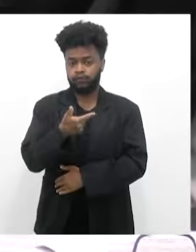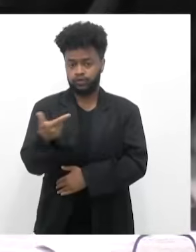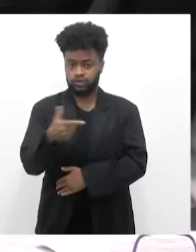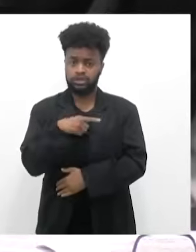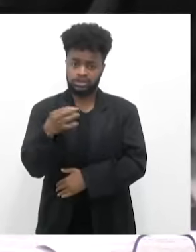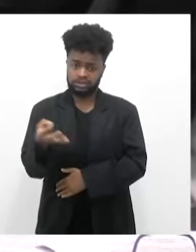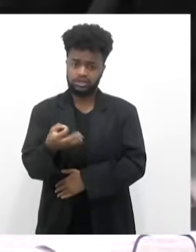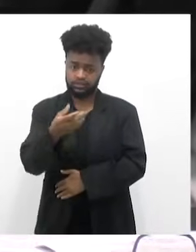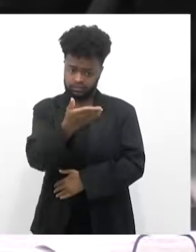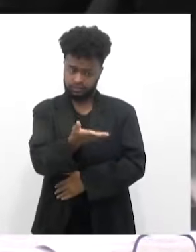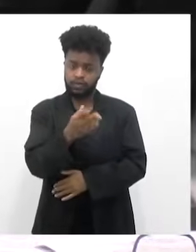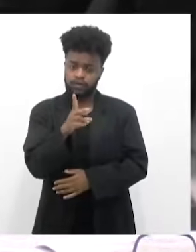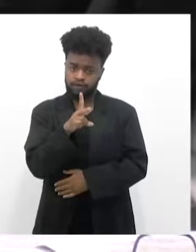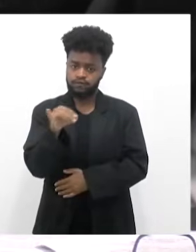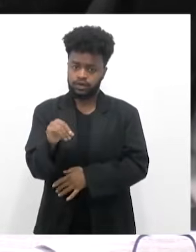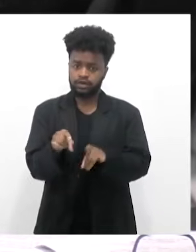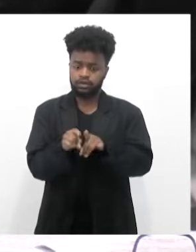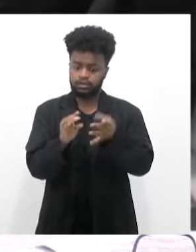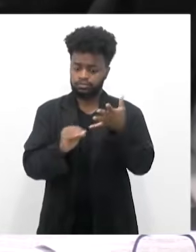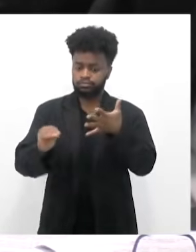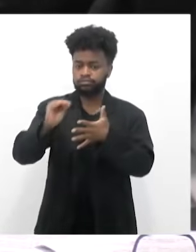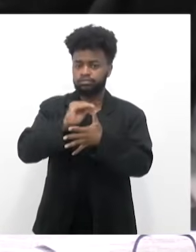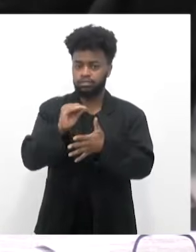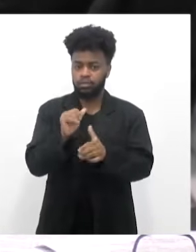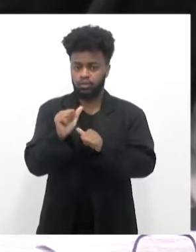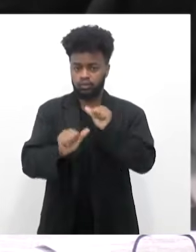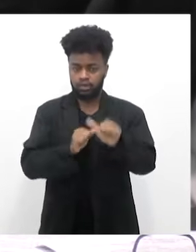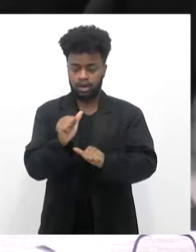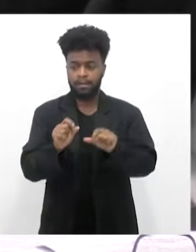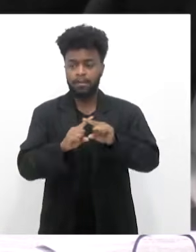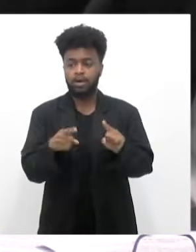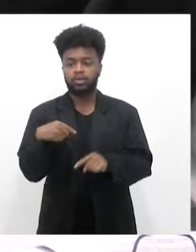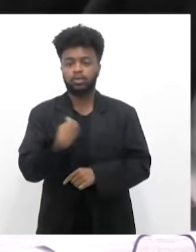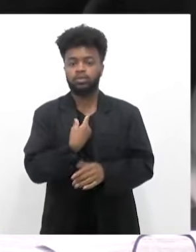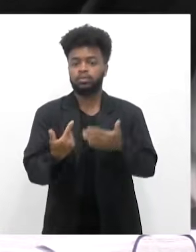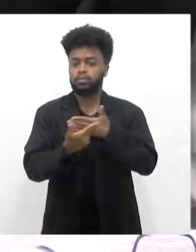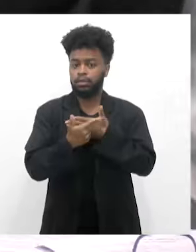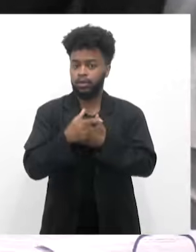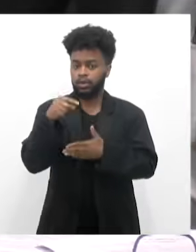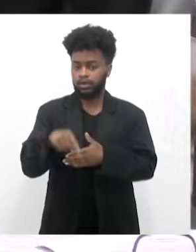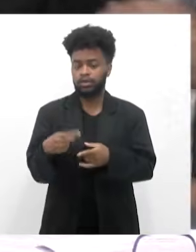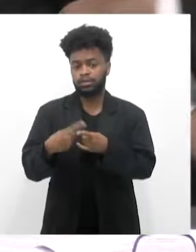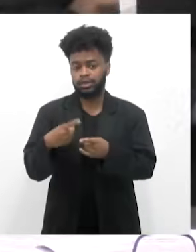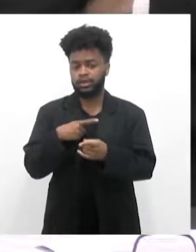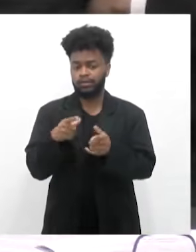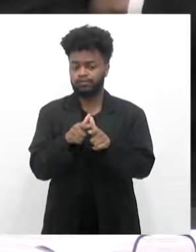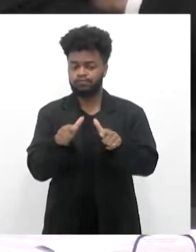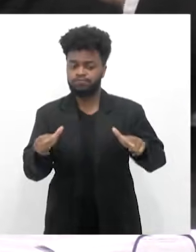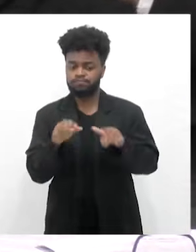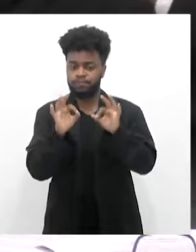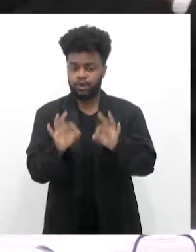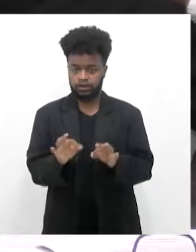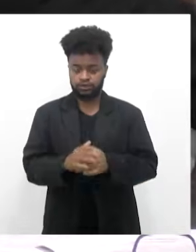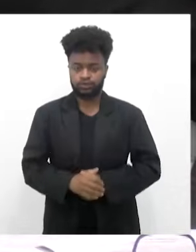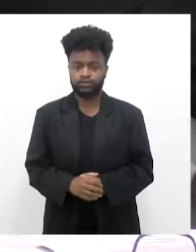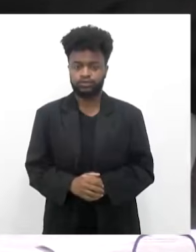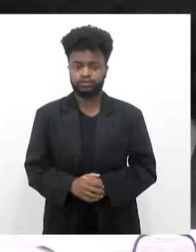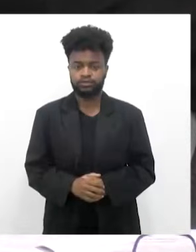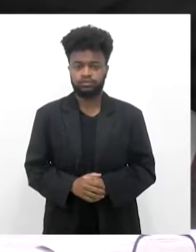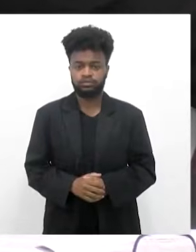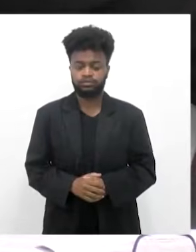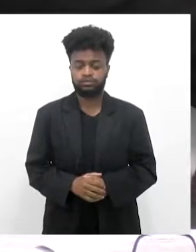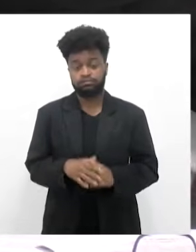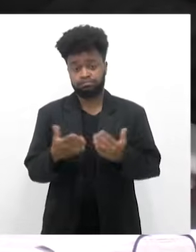seguramente Vossa Excelência vai puxar para o primeiro. É a nossa função, tem realmente esse vazio, né? Eu